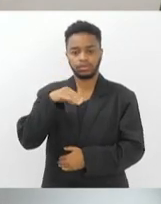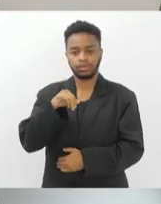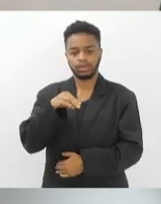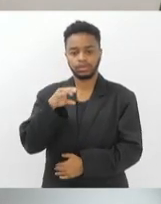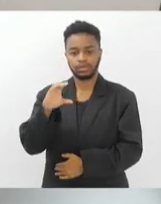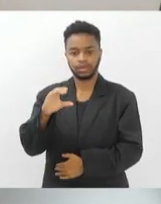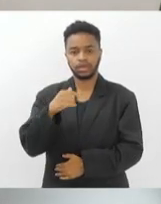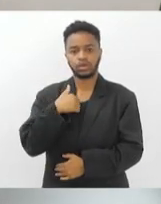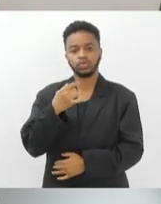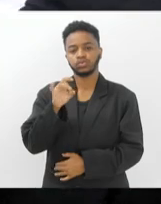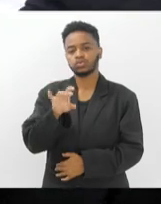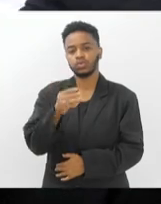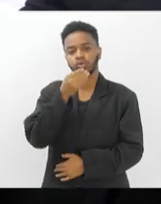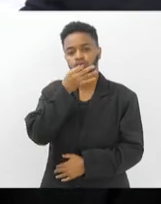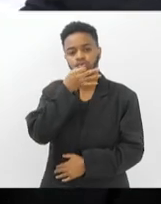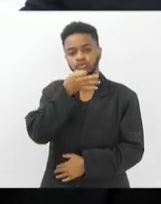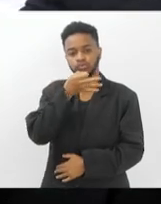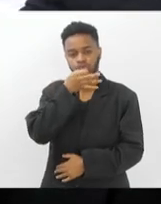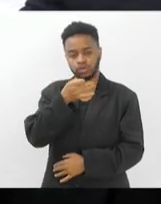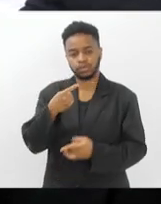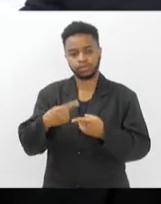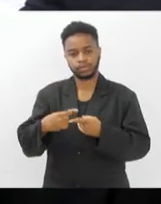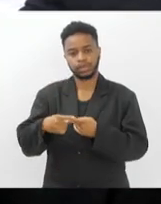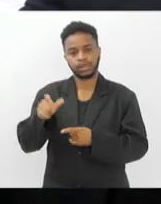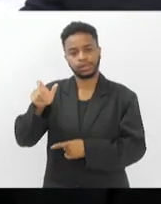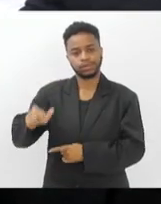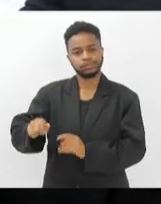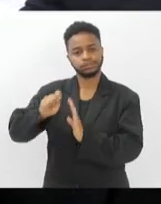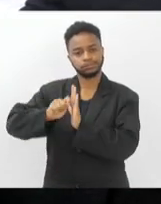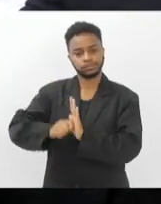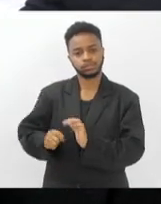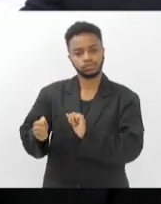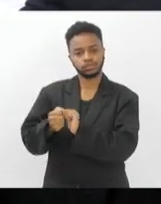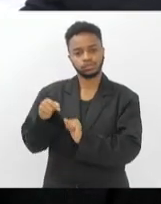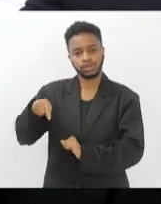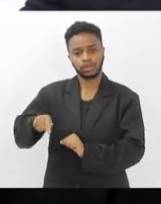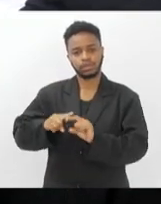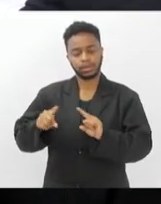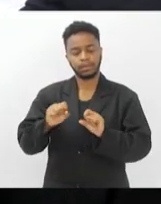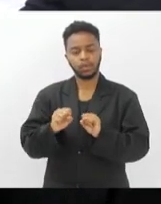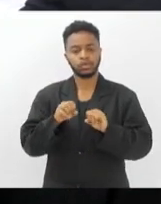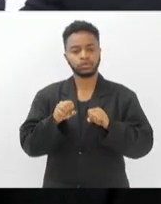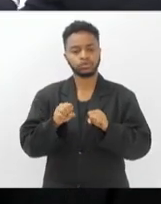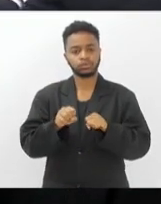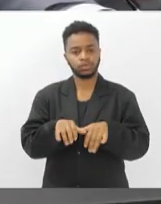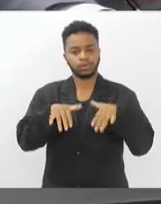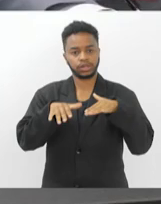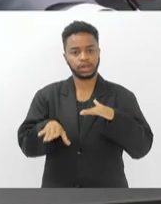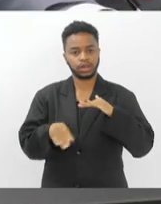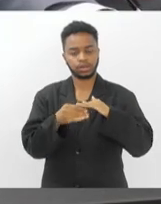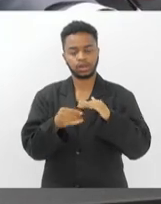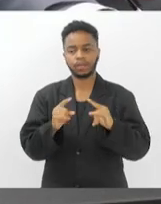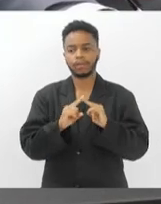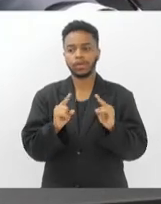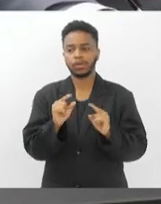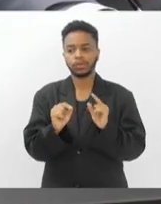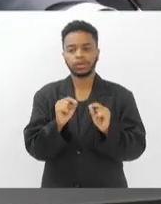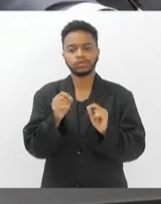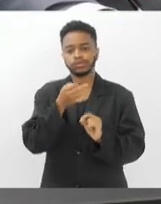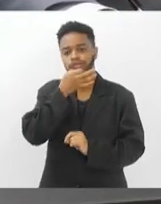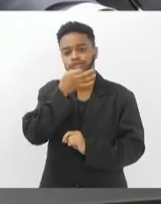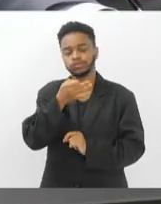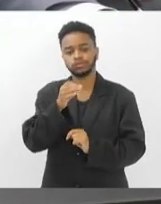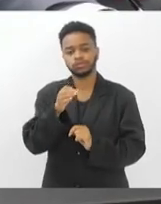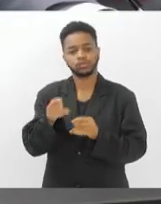era só uma sugestão aqui, como o autor está aqui conosco, mas isso pode ser para o plenário. Sim. É, porque aí seria para acrescentar